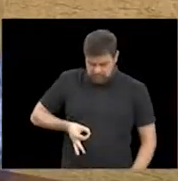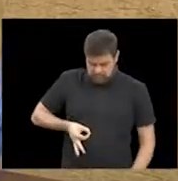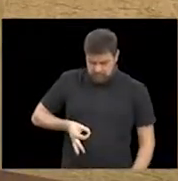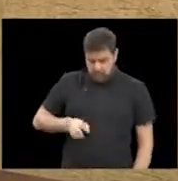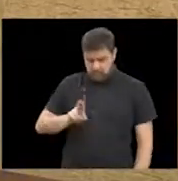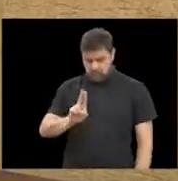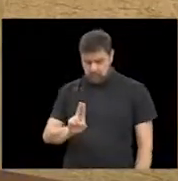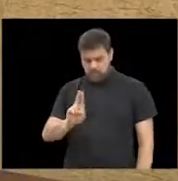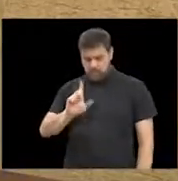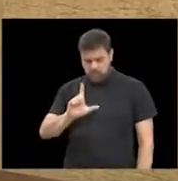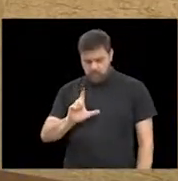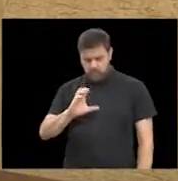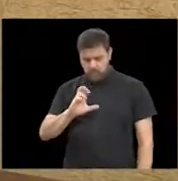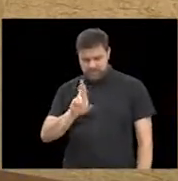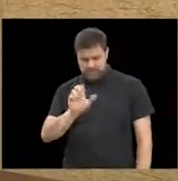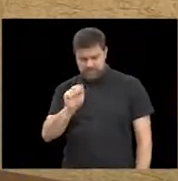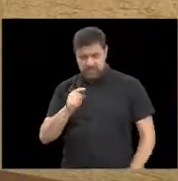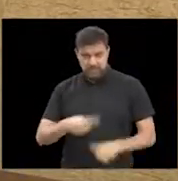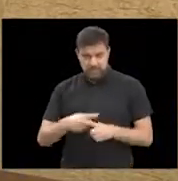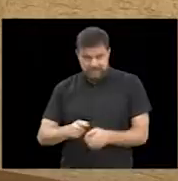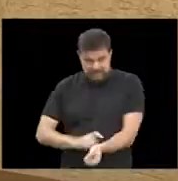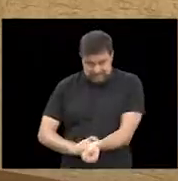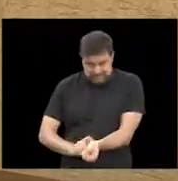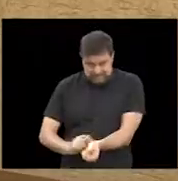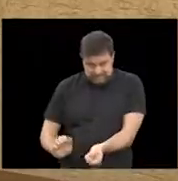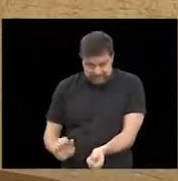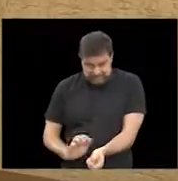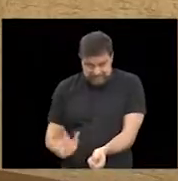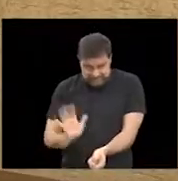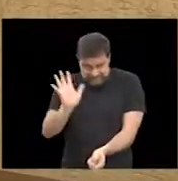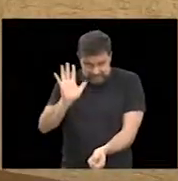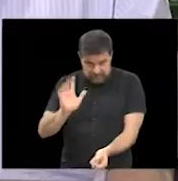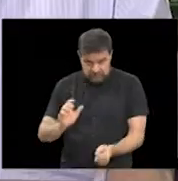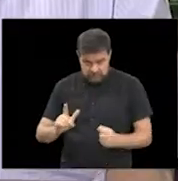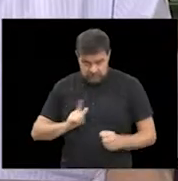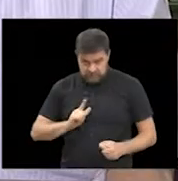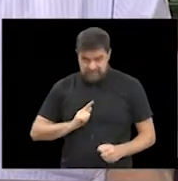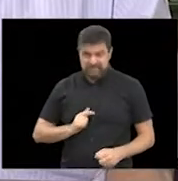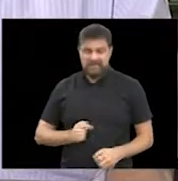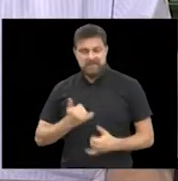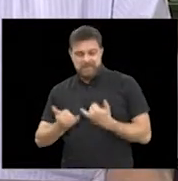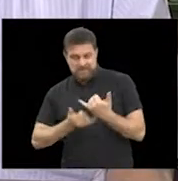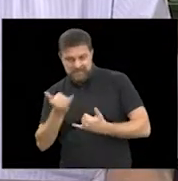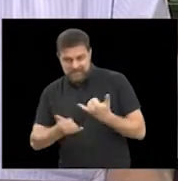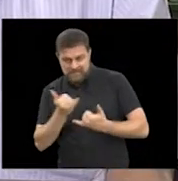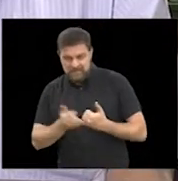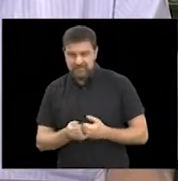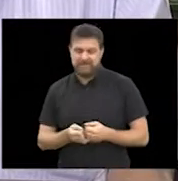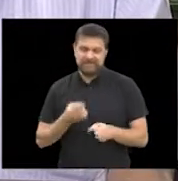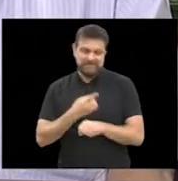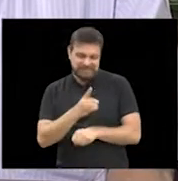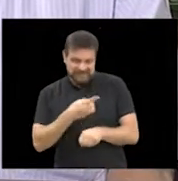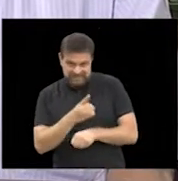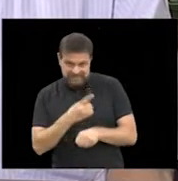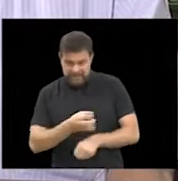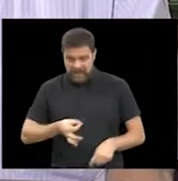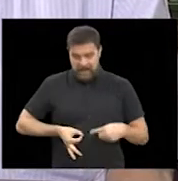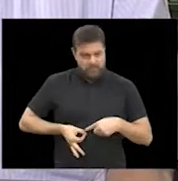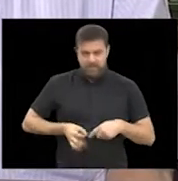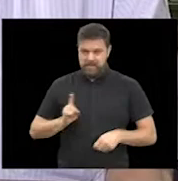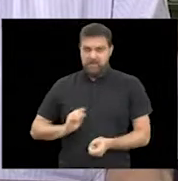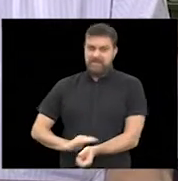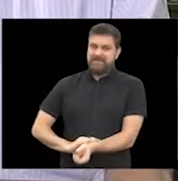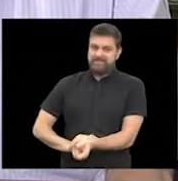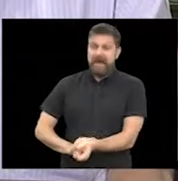gente falar, ah, eu tenho uma úlcera nervosa. Seria essa aí, no caso? Eu até brinco com as pessoas dizendo que a úlcera não é nervosa.